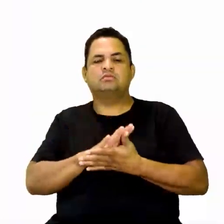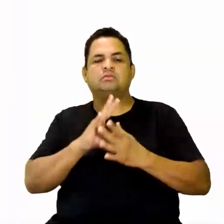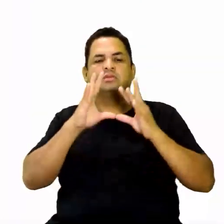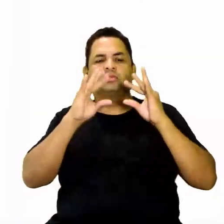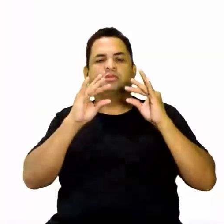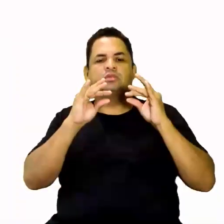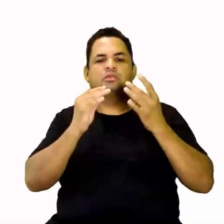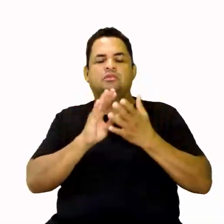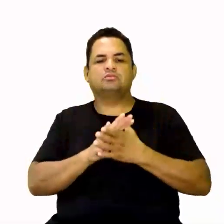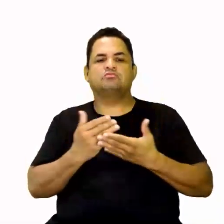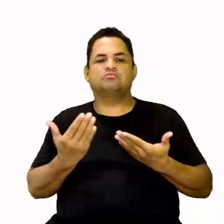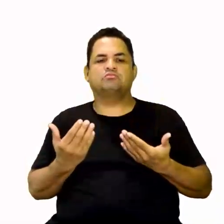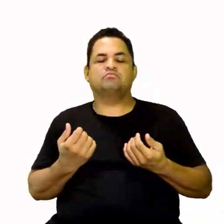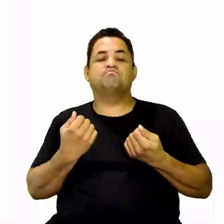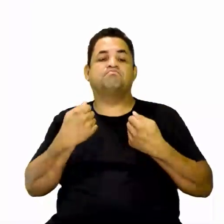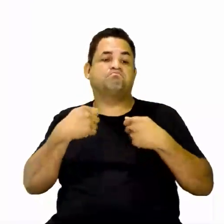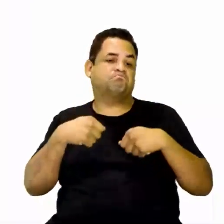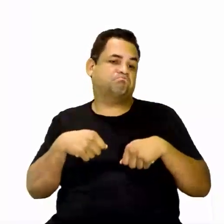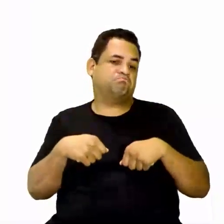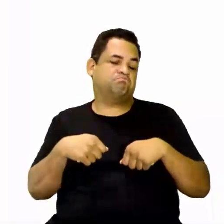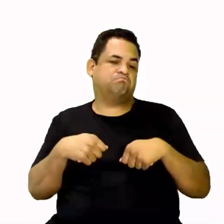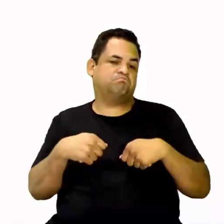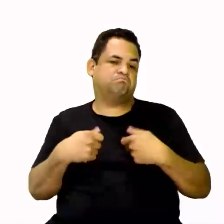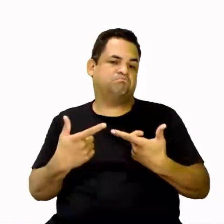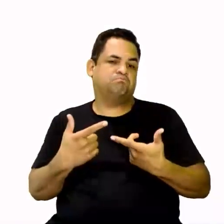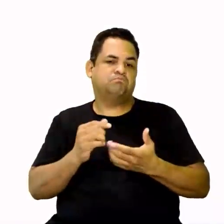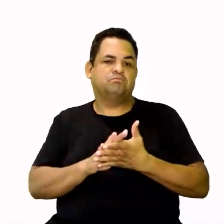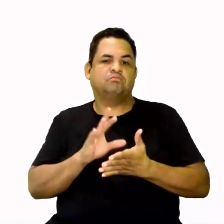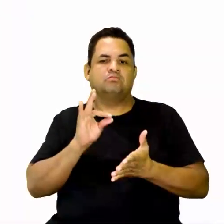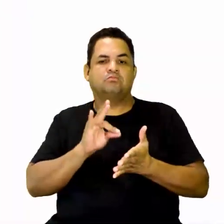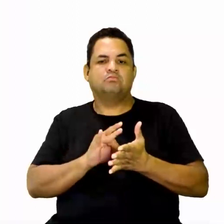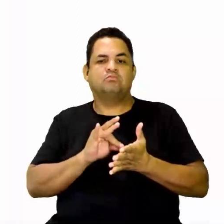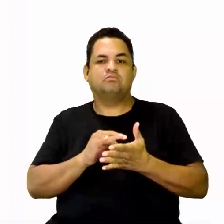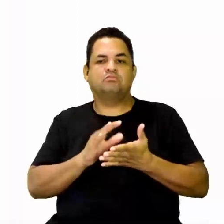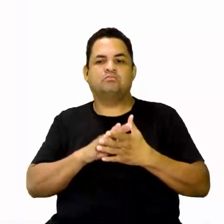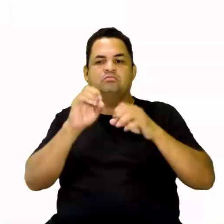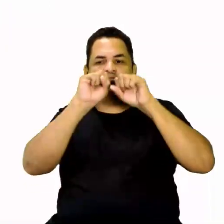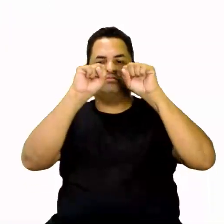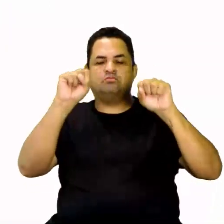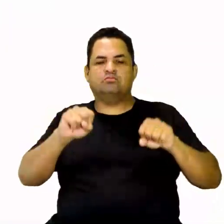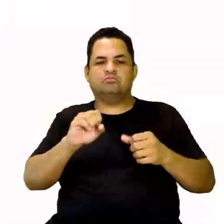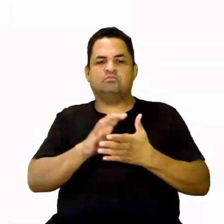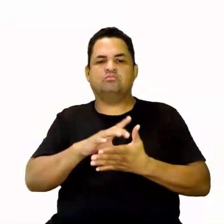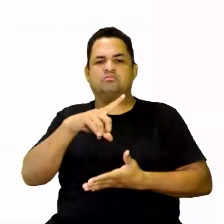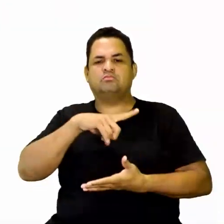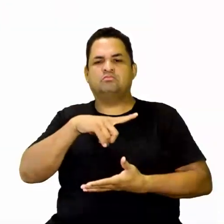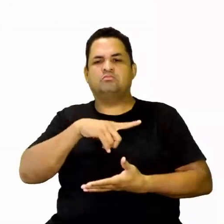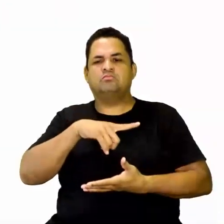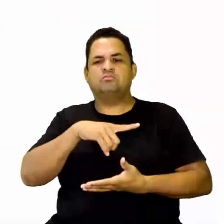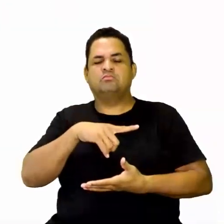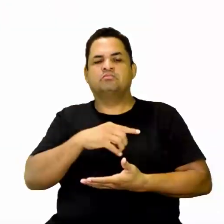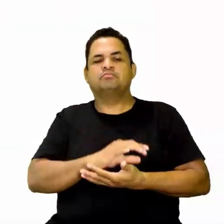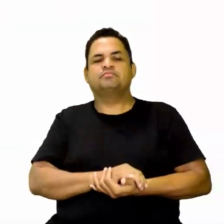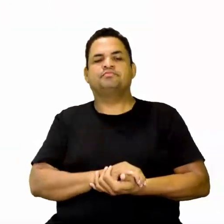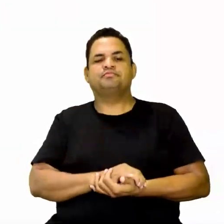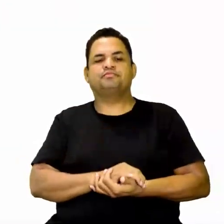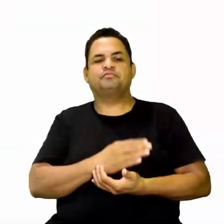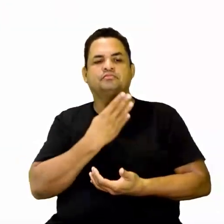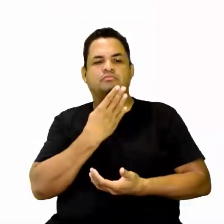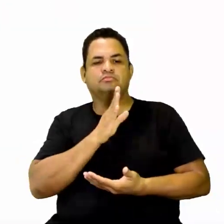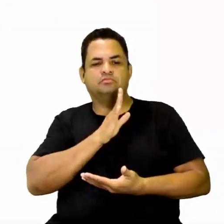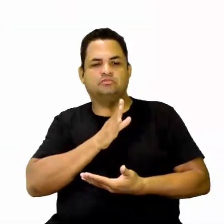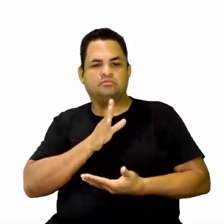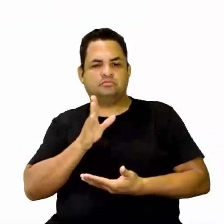água líquida. Então, podemos afirmar que nesse sistema existem, letra A,